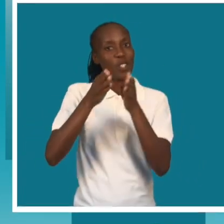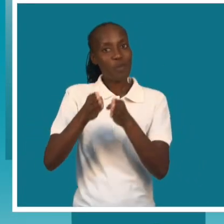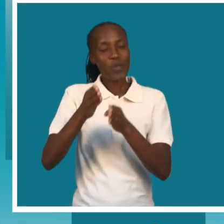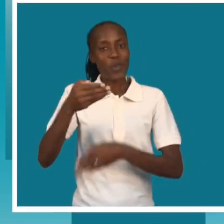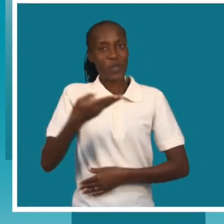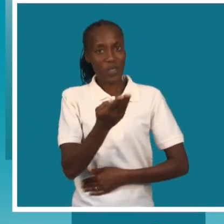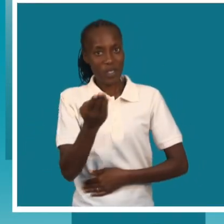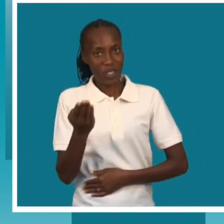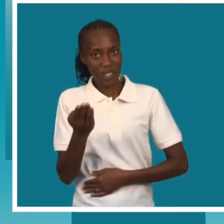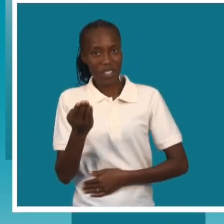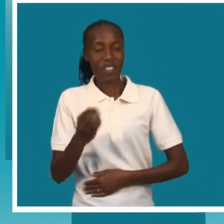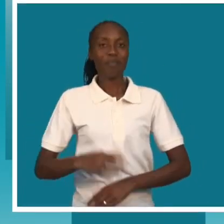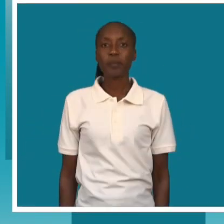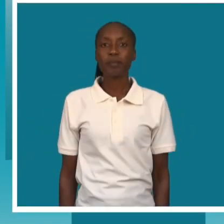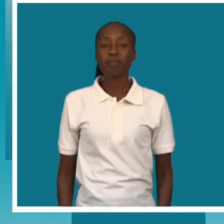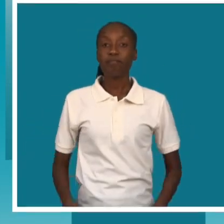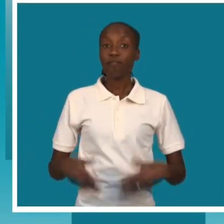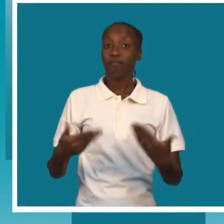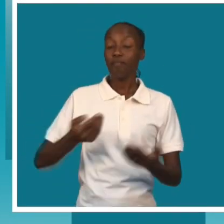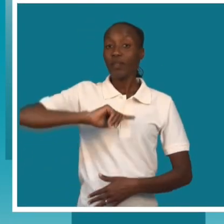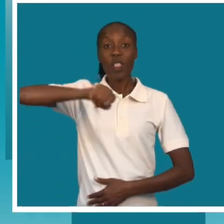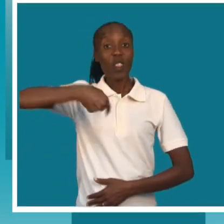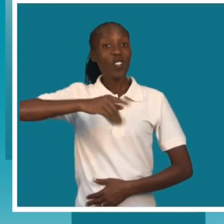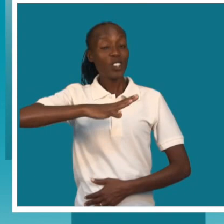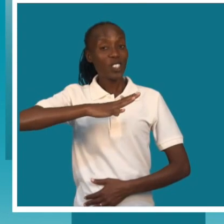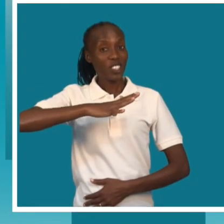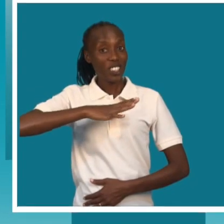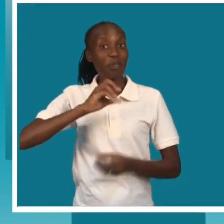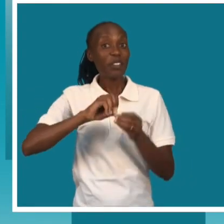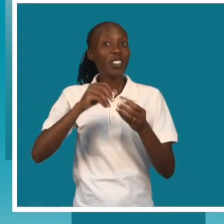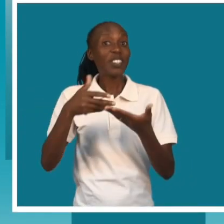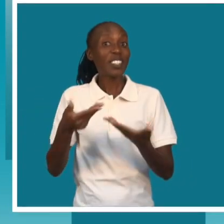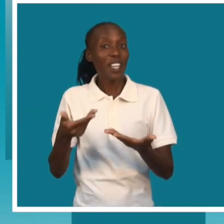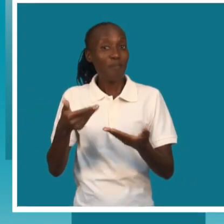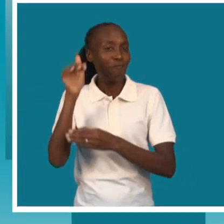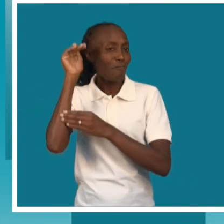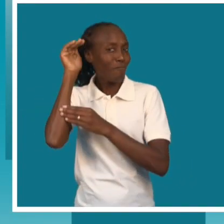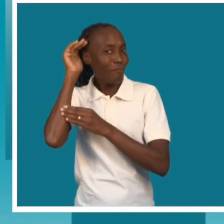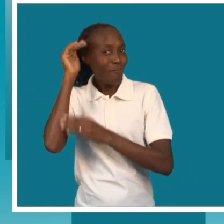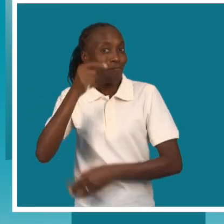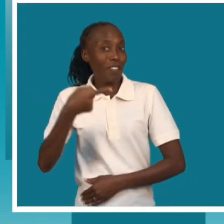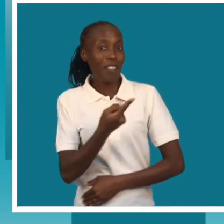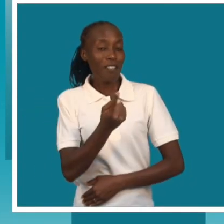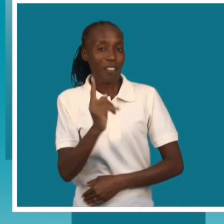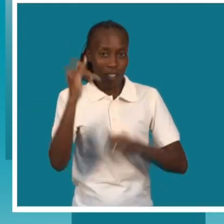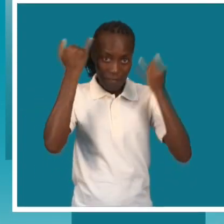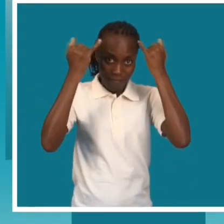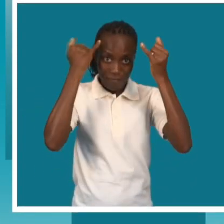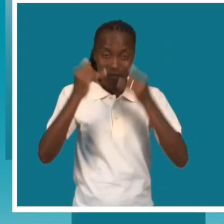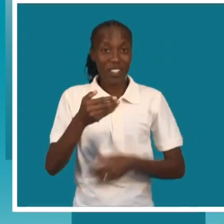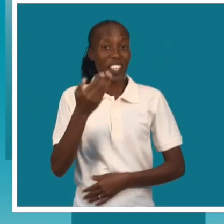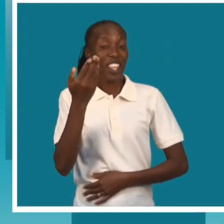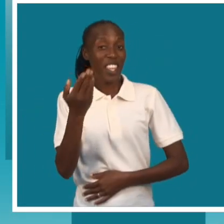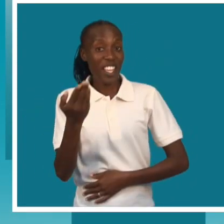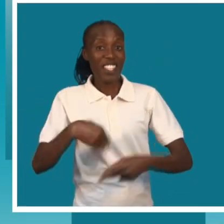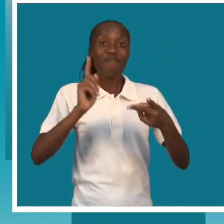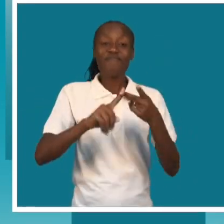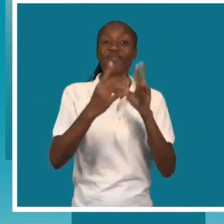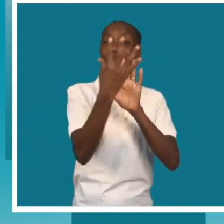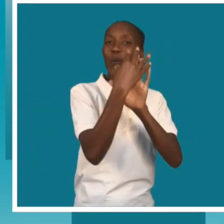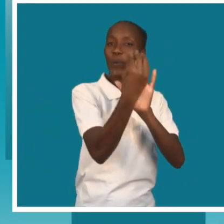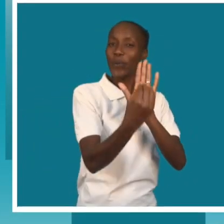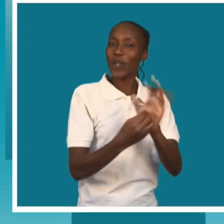fazer na área da deficiência. Nós temos estado a recolher, aquelas são as vossas opiniões. Estas são, foi o